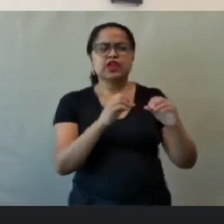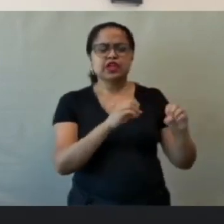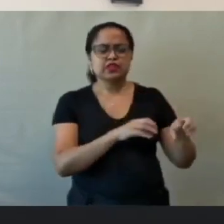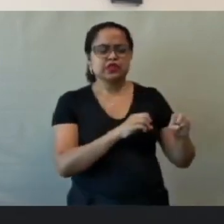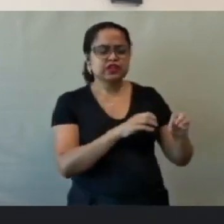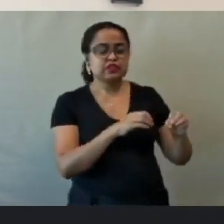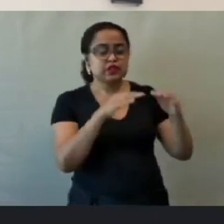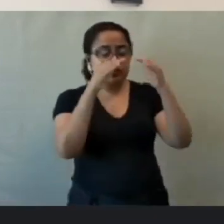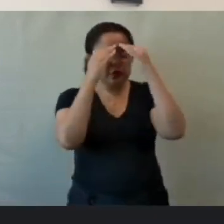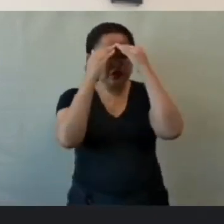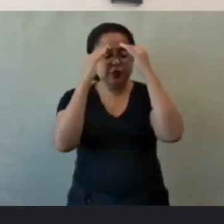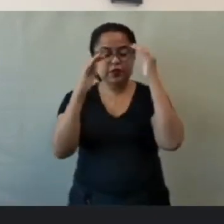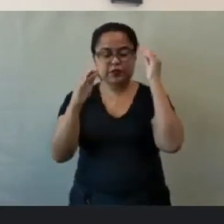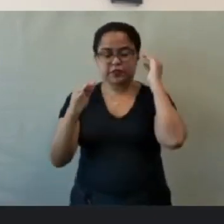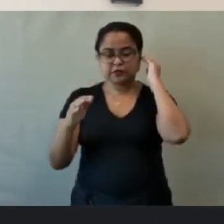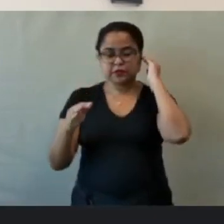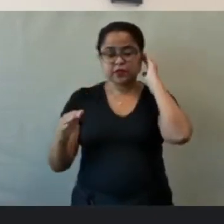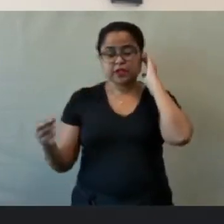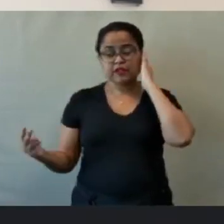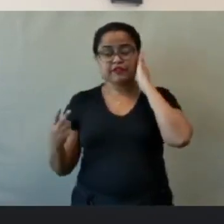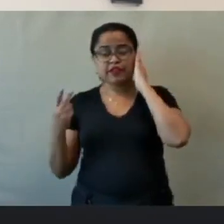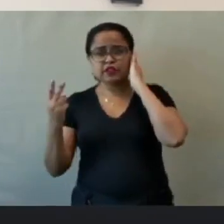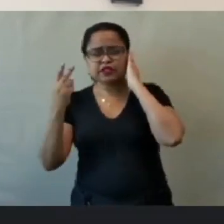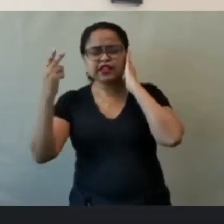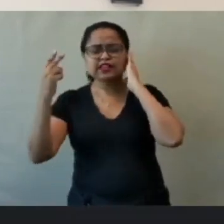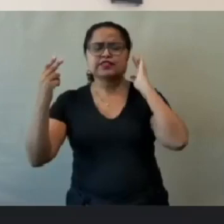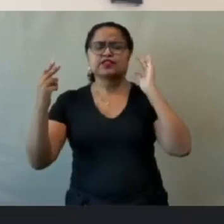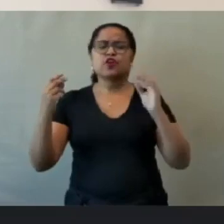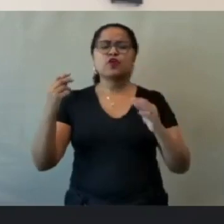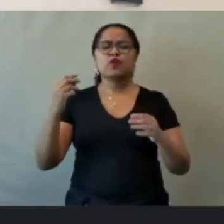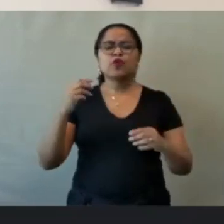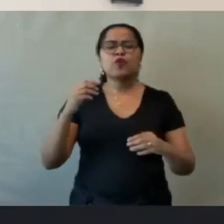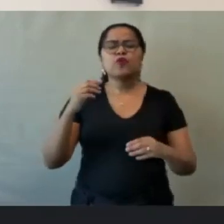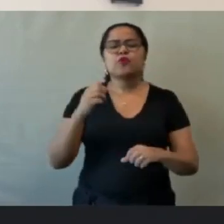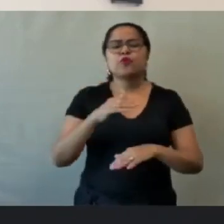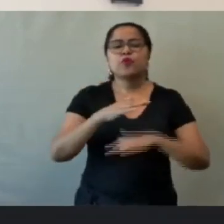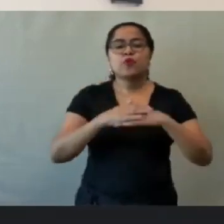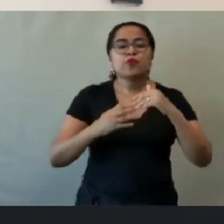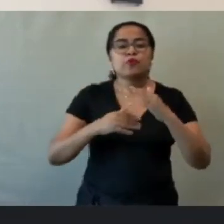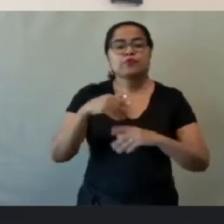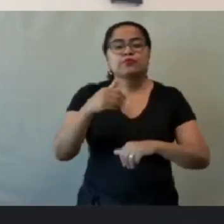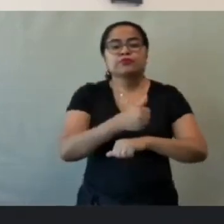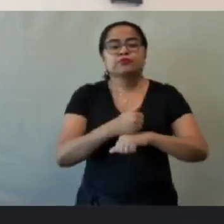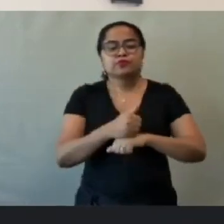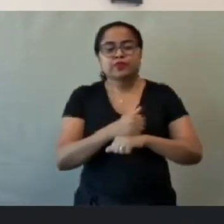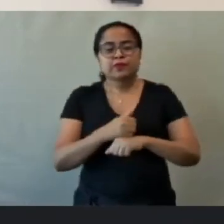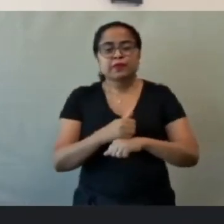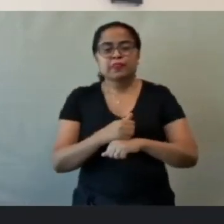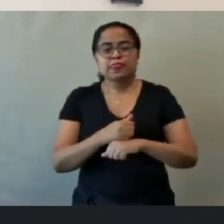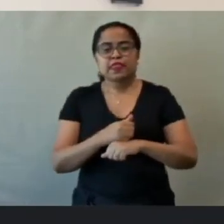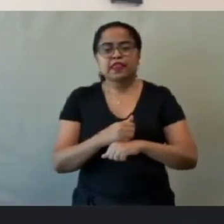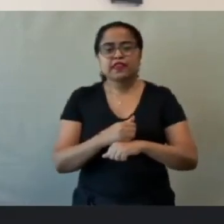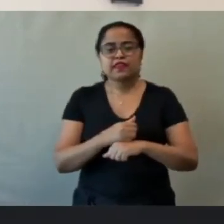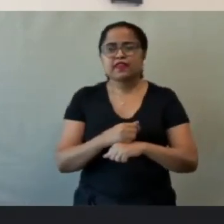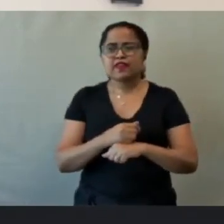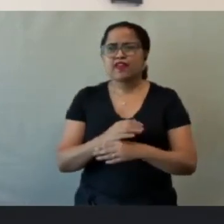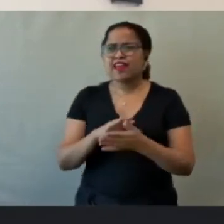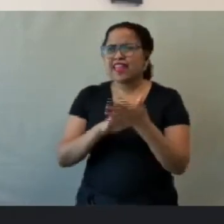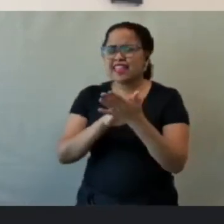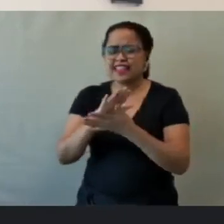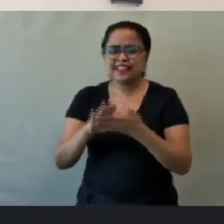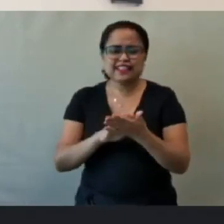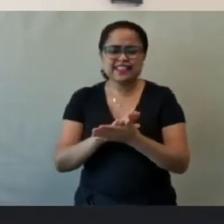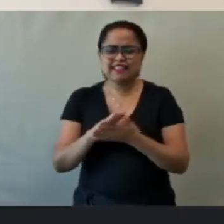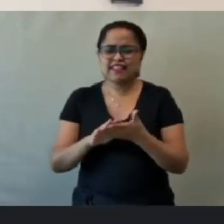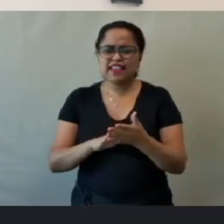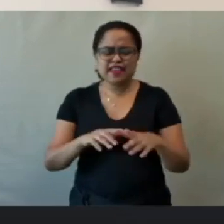dialogar sobre a valorização profissional. Nós teremos um apagão dos profissionais da educação, porque ninguém quer vir atuar no espaço da